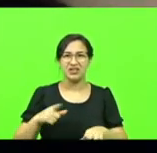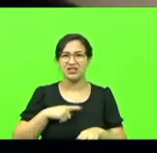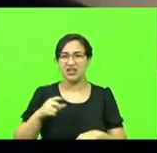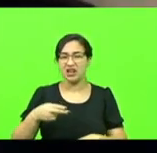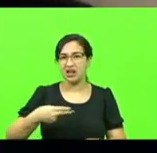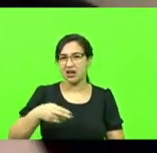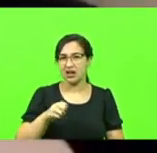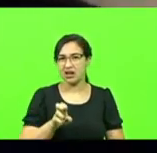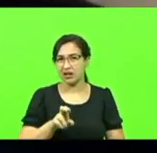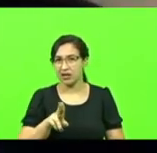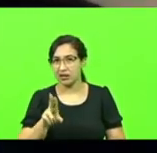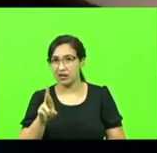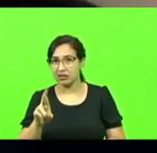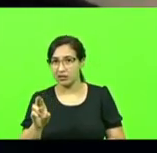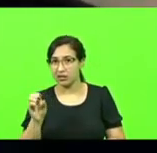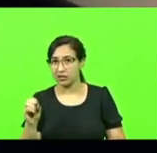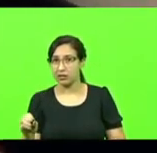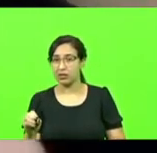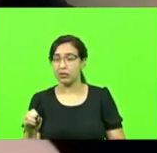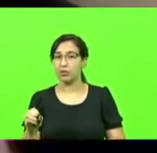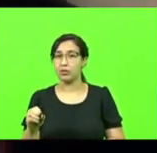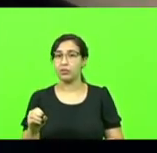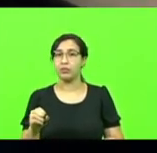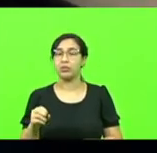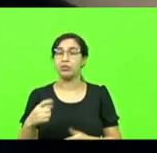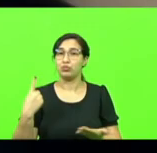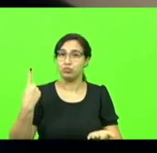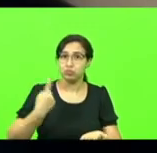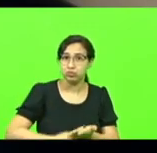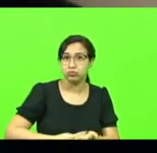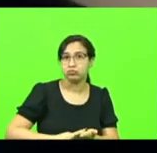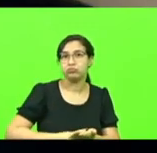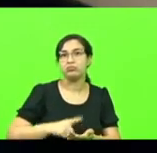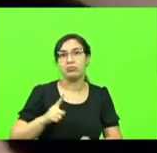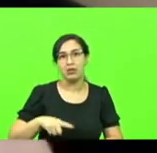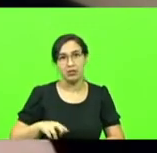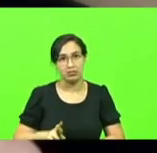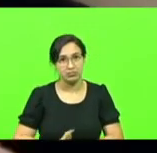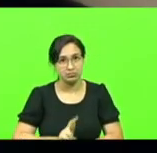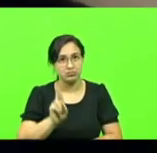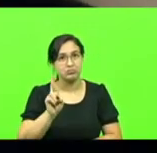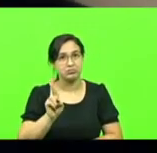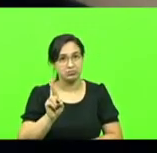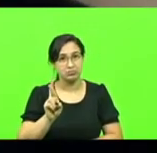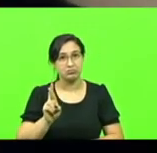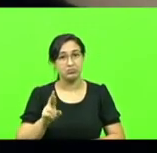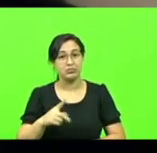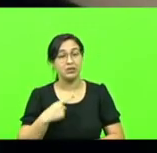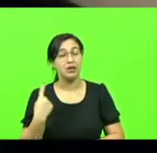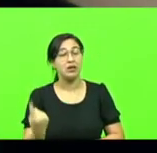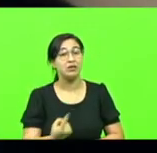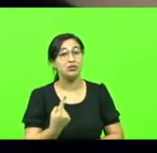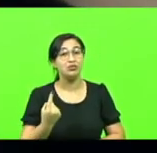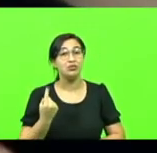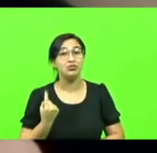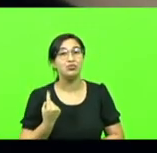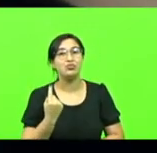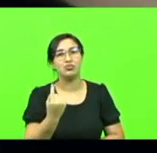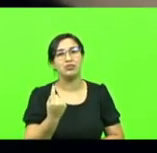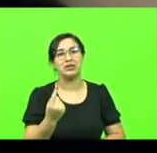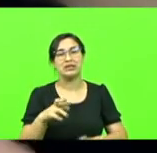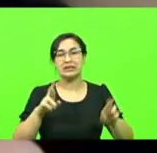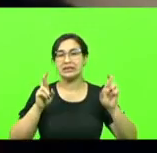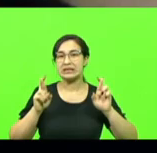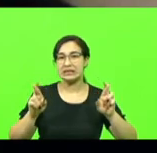conhecido. É um compromisso, é uma responsabilidade. Somos a única esperança